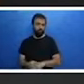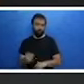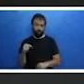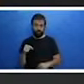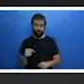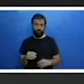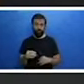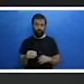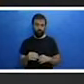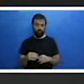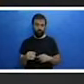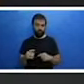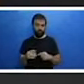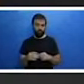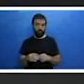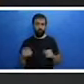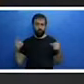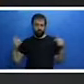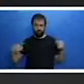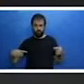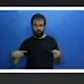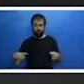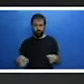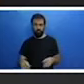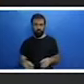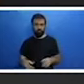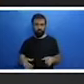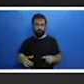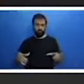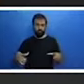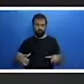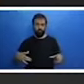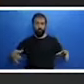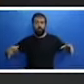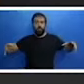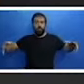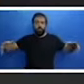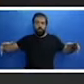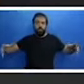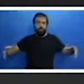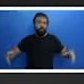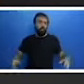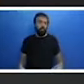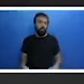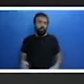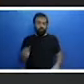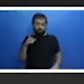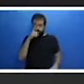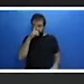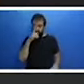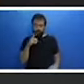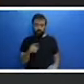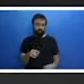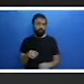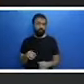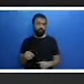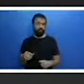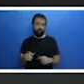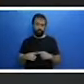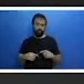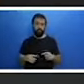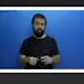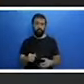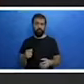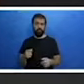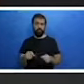exercícios que eu tô fazendo com vocês esses desafios um lugar que você tem um pouquinho de espaço para não ter perigo dos objetos bater em